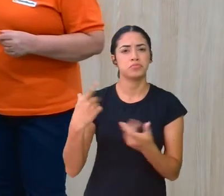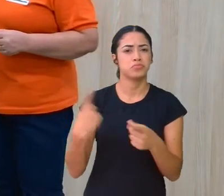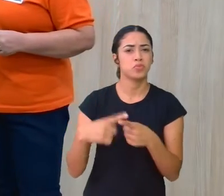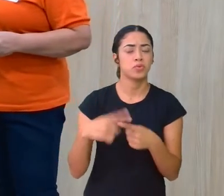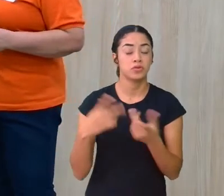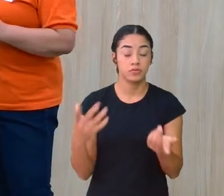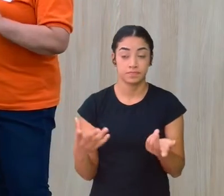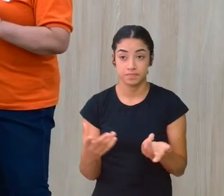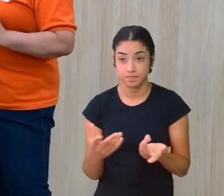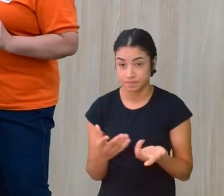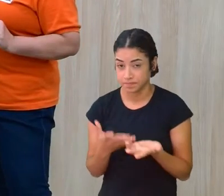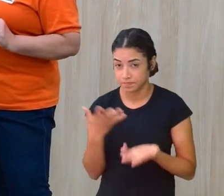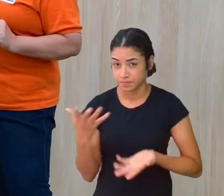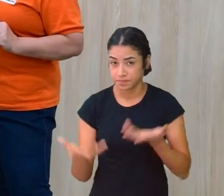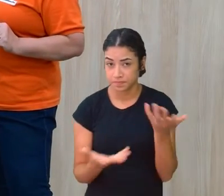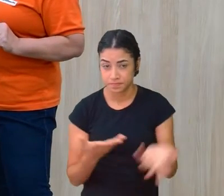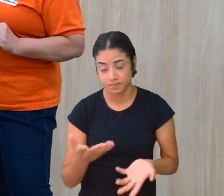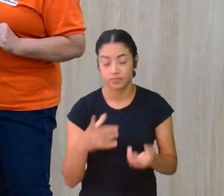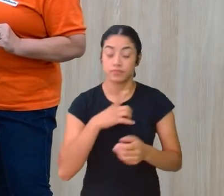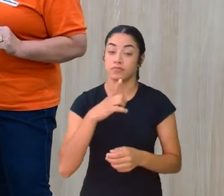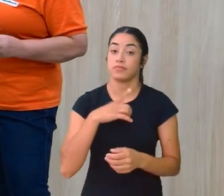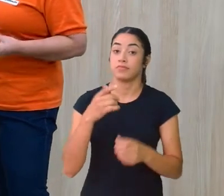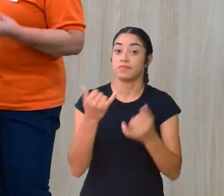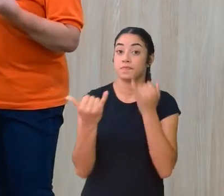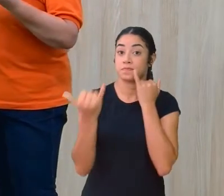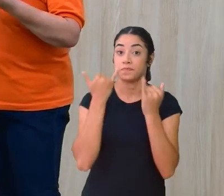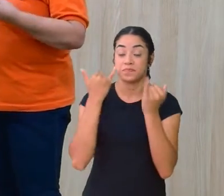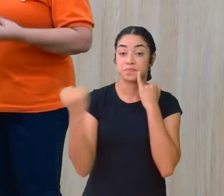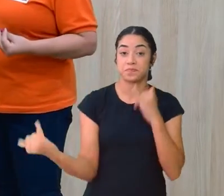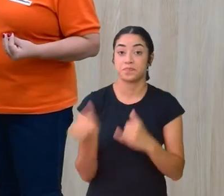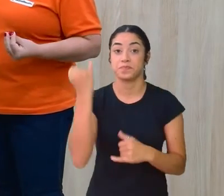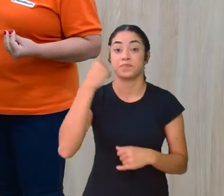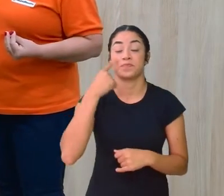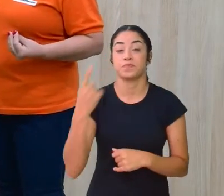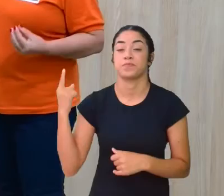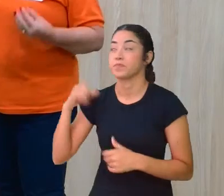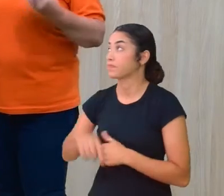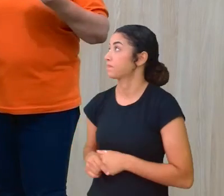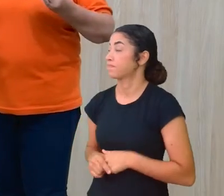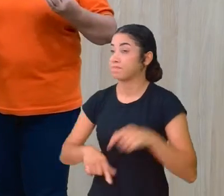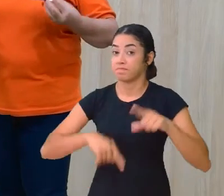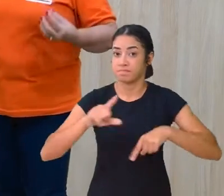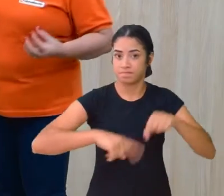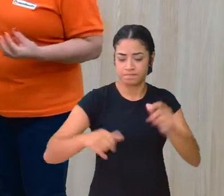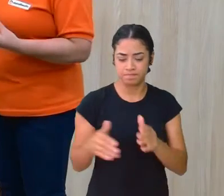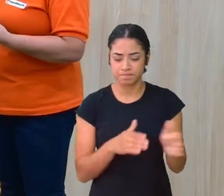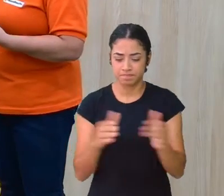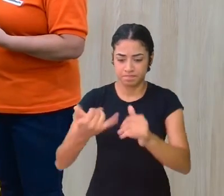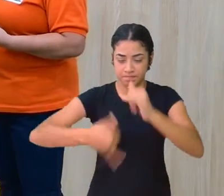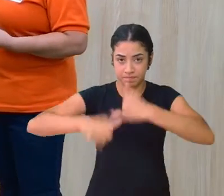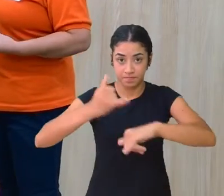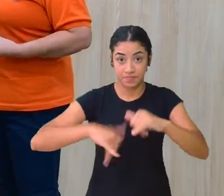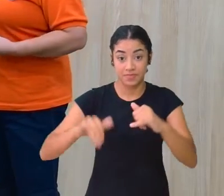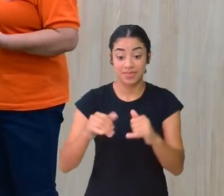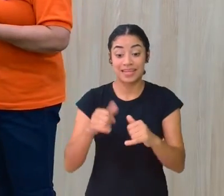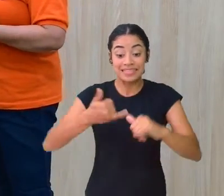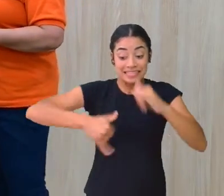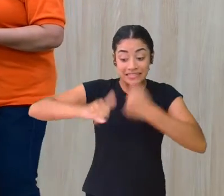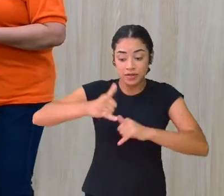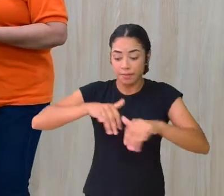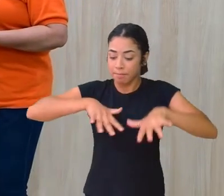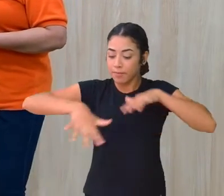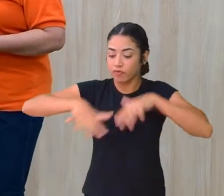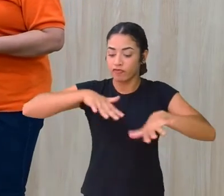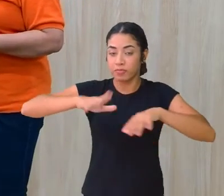isso. Então, aqui a gente tem uma informação. Ó. Nos materiais condutores, as cargas elétricas se movimentam com